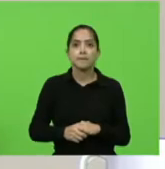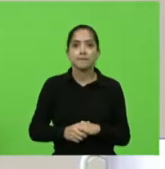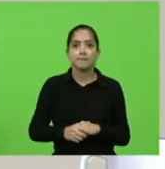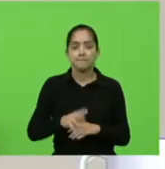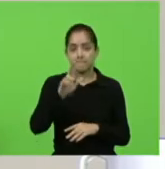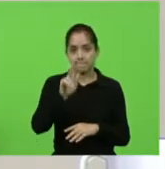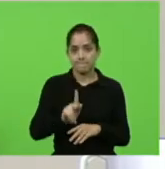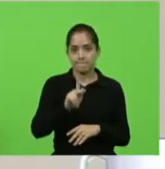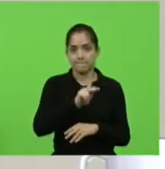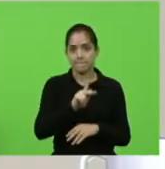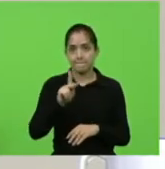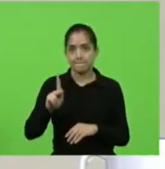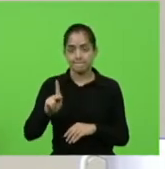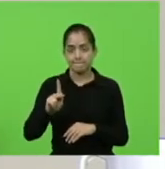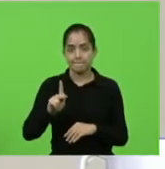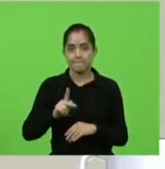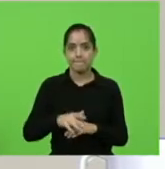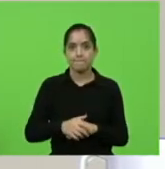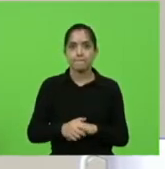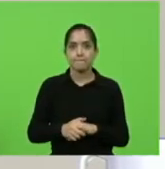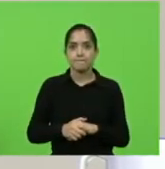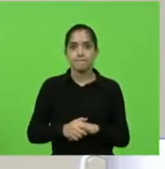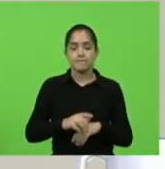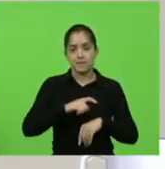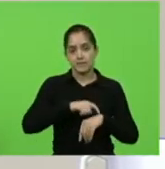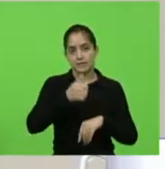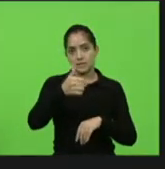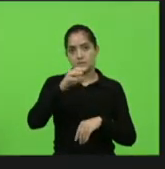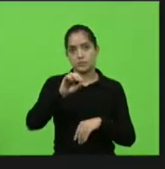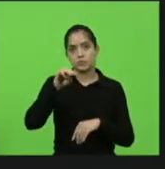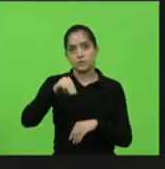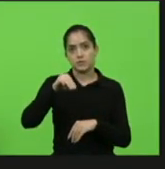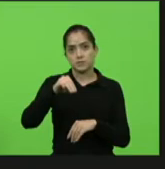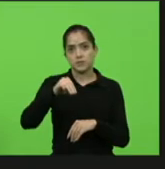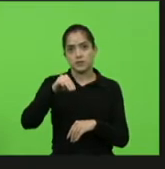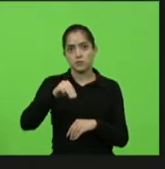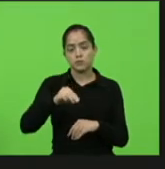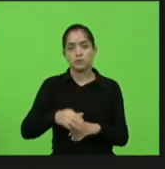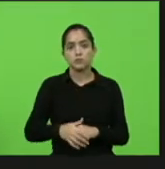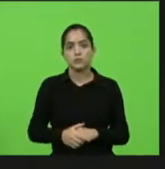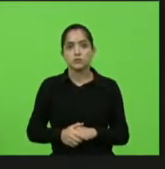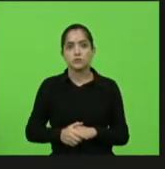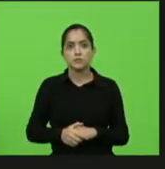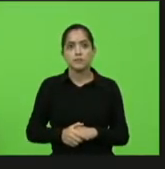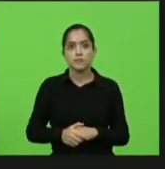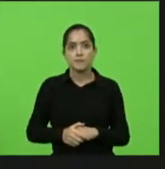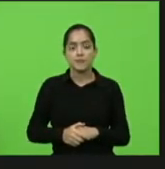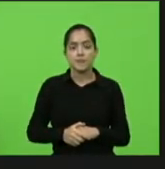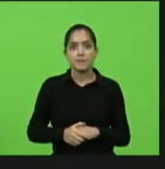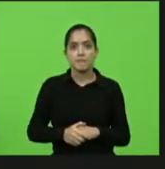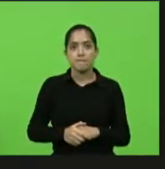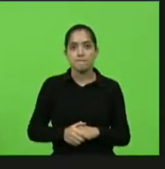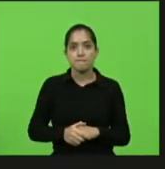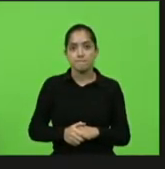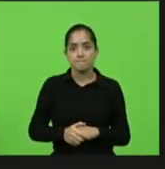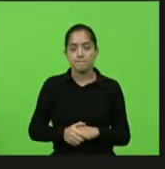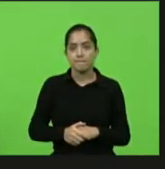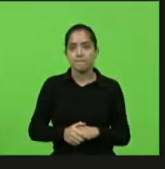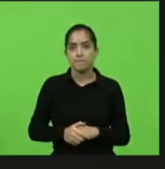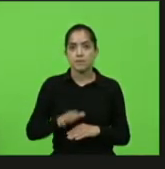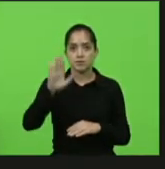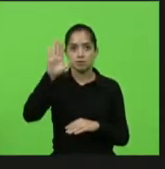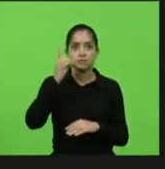Padre Pedro Baldiceira, por 10 minutos, deputado. Pela ordem, senhor presidente. Pois não, deputado.